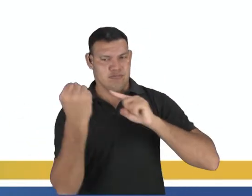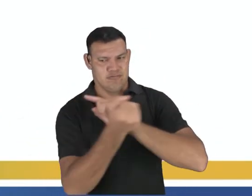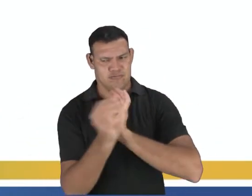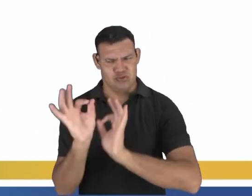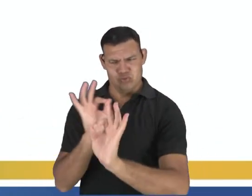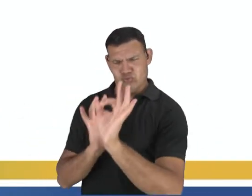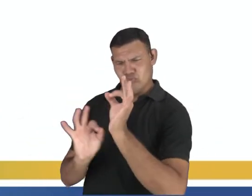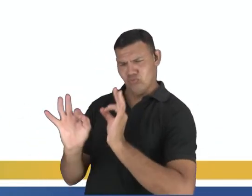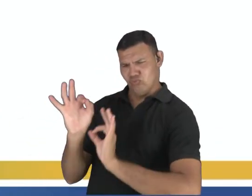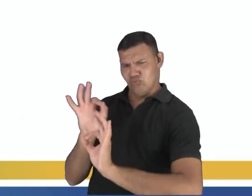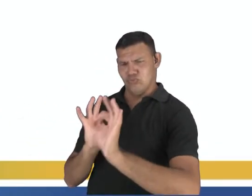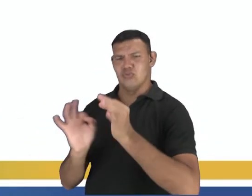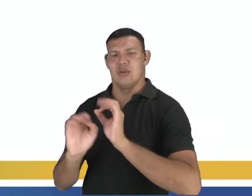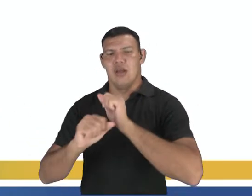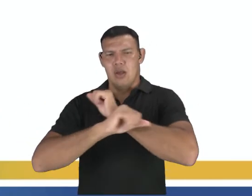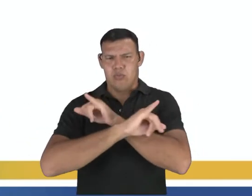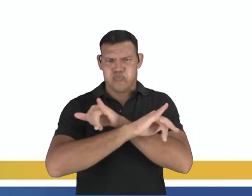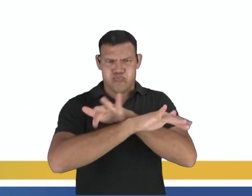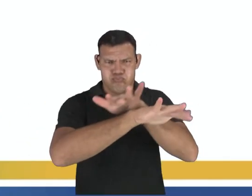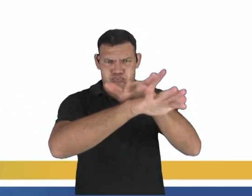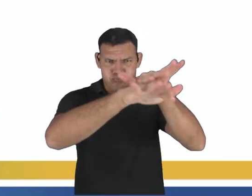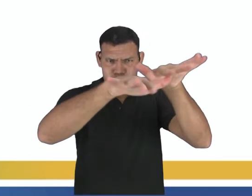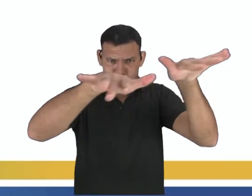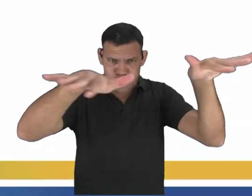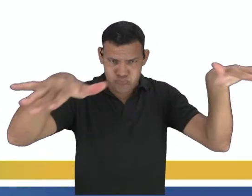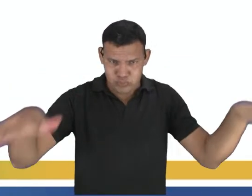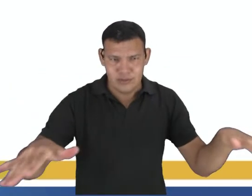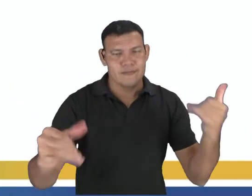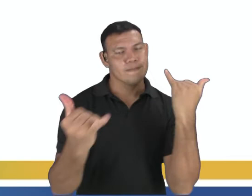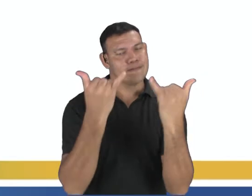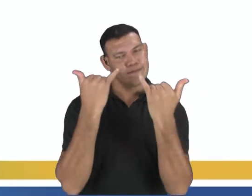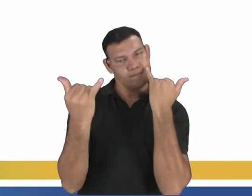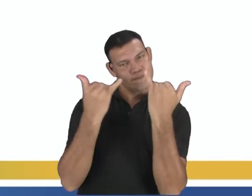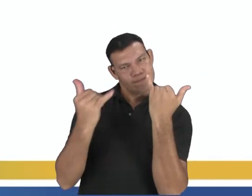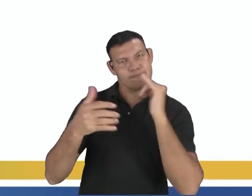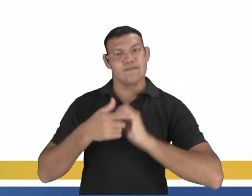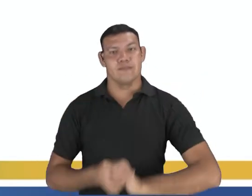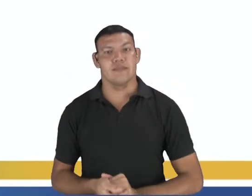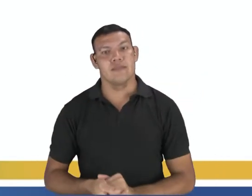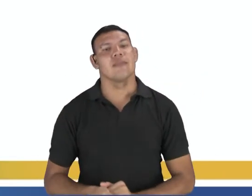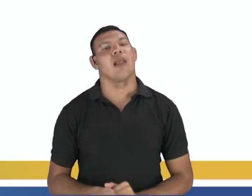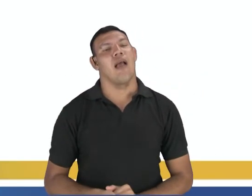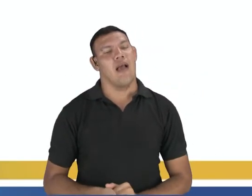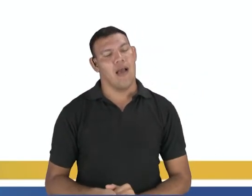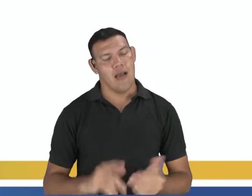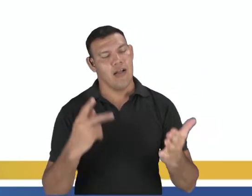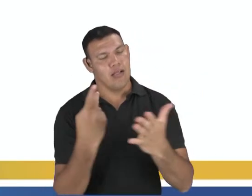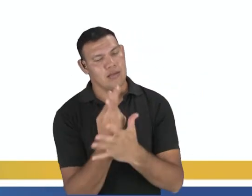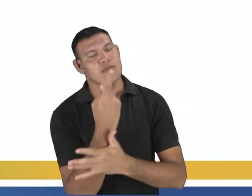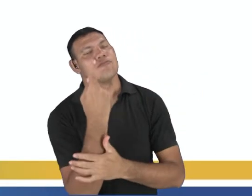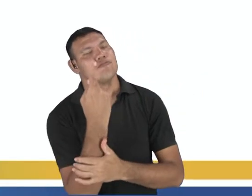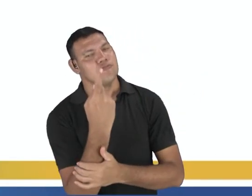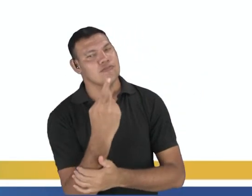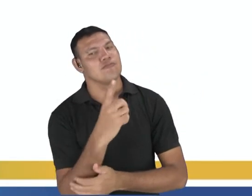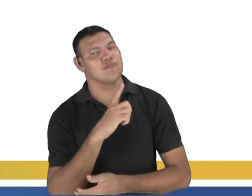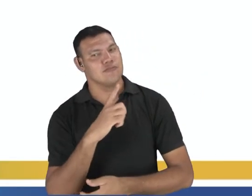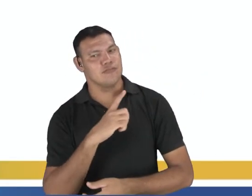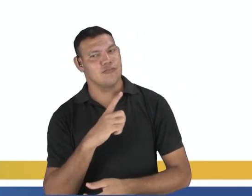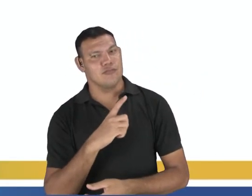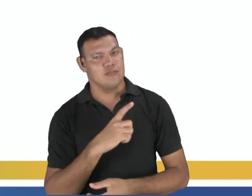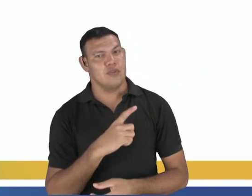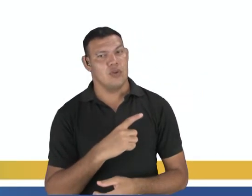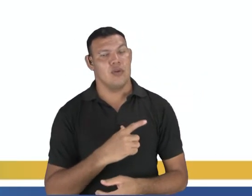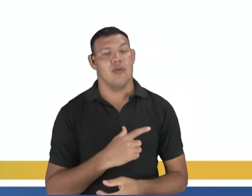organizar, né? A transmissão da informação. E aí as coisas começaram a circular em torno disso,